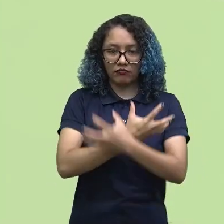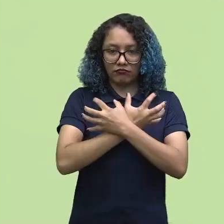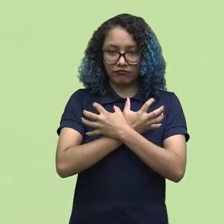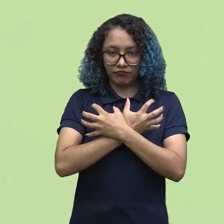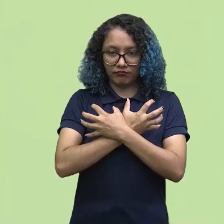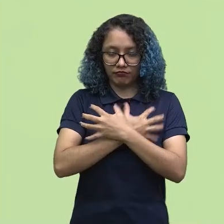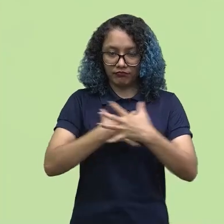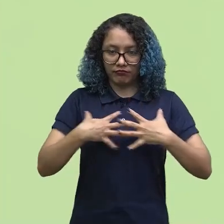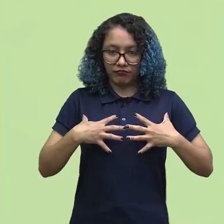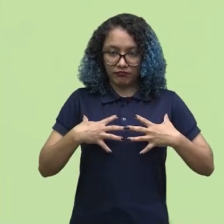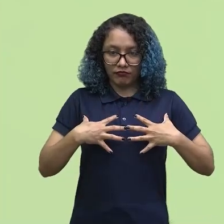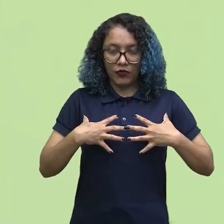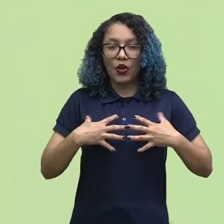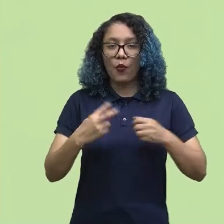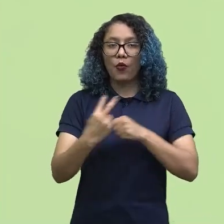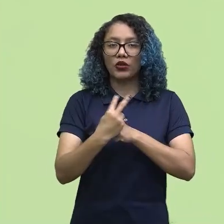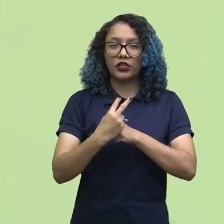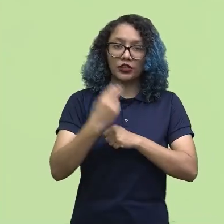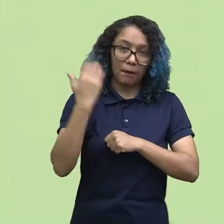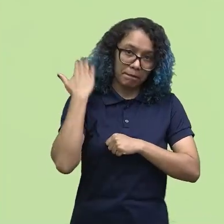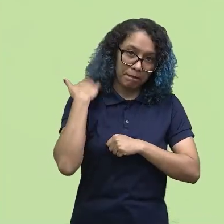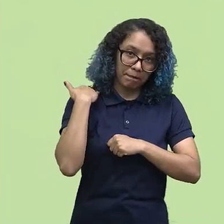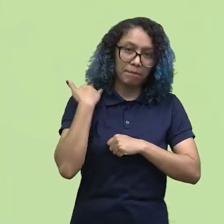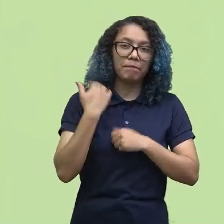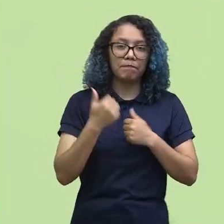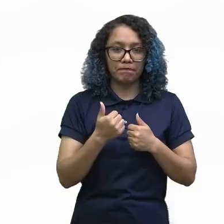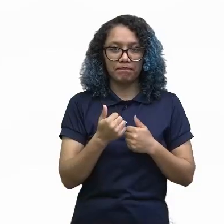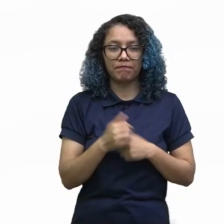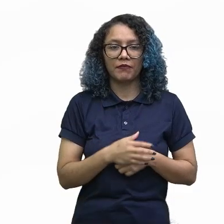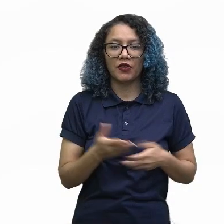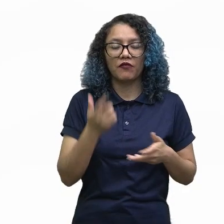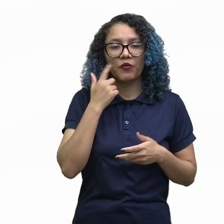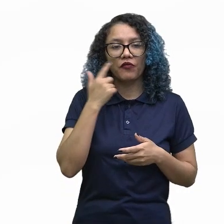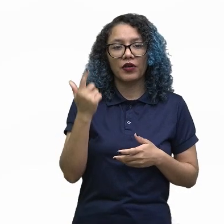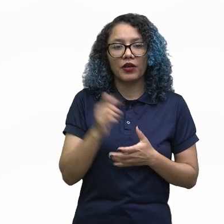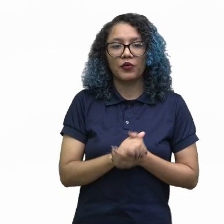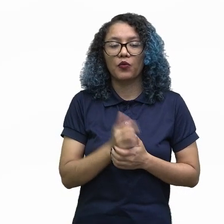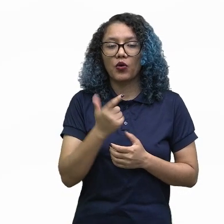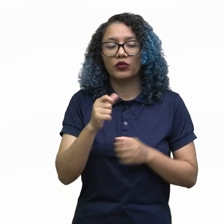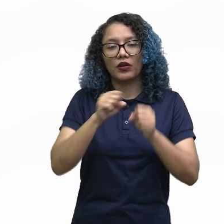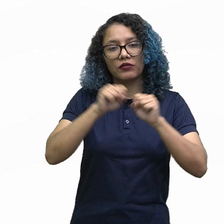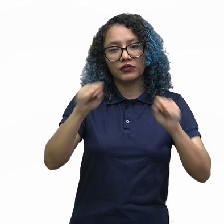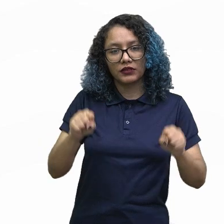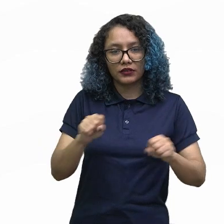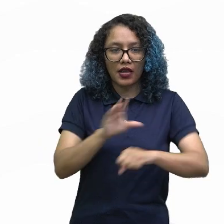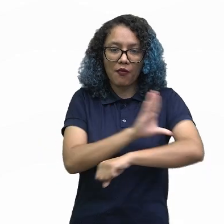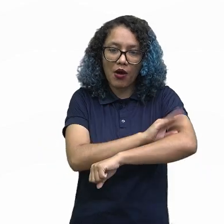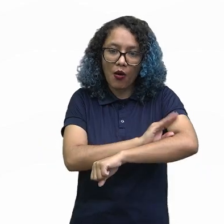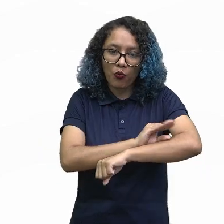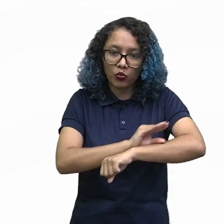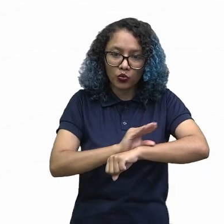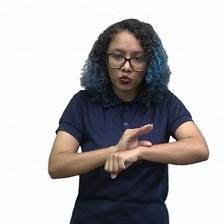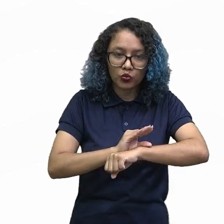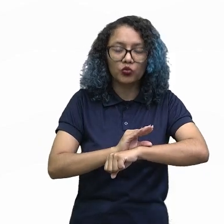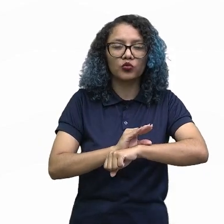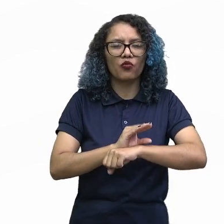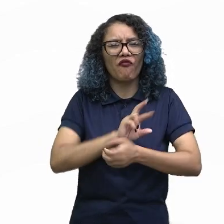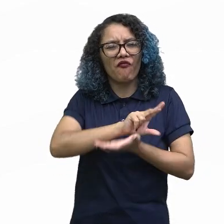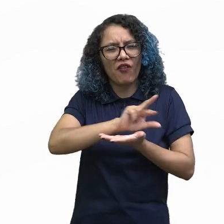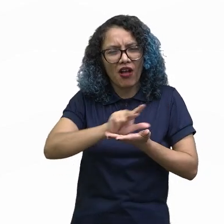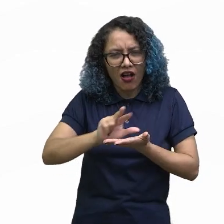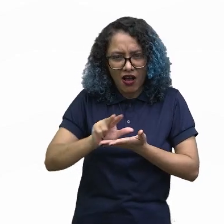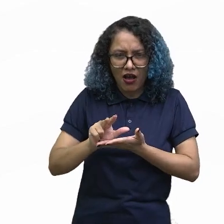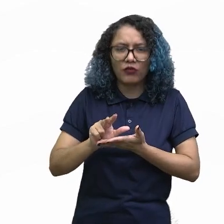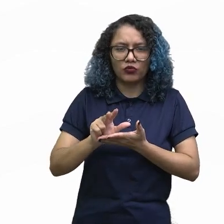ali, protegendo os nossos pulmões, certo? E nós vamos observar aí agora o sistema muscular. Diversos músculos do